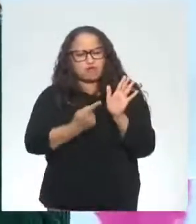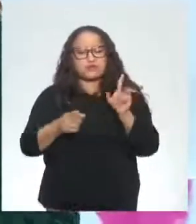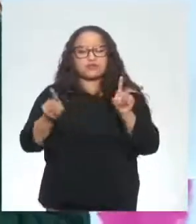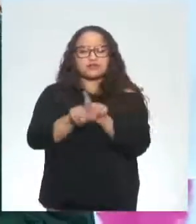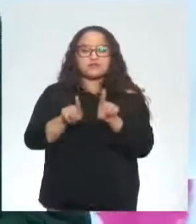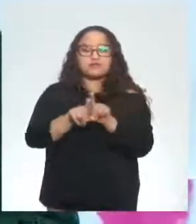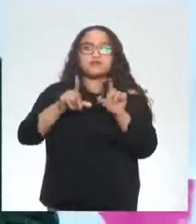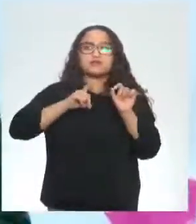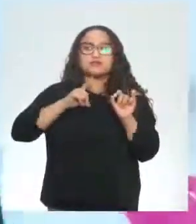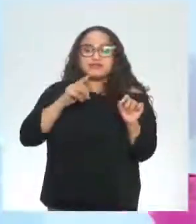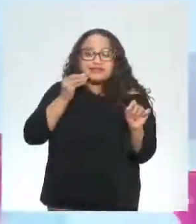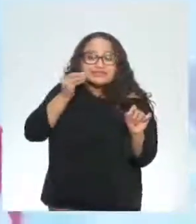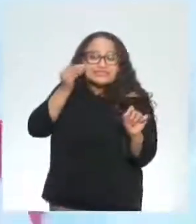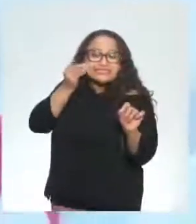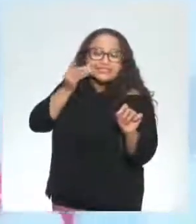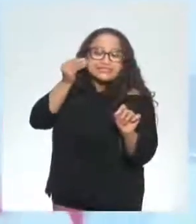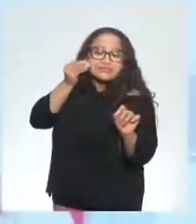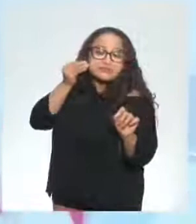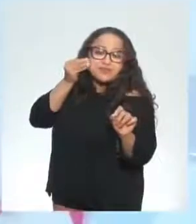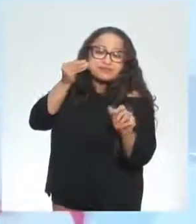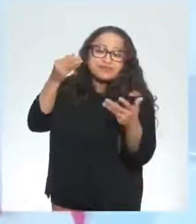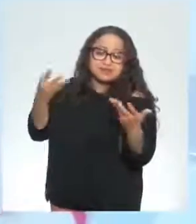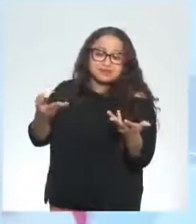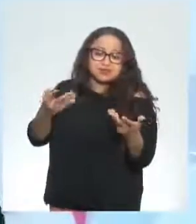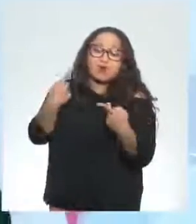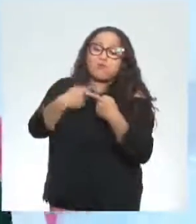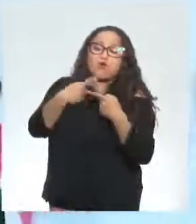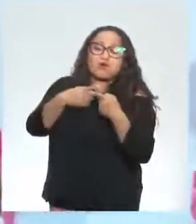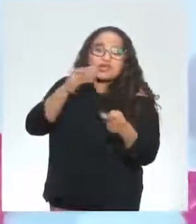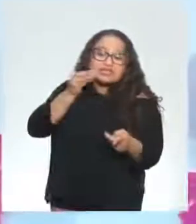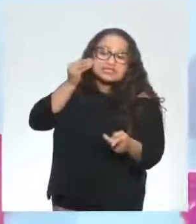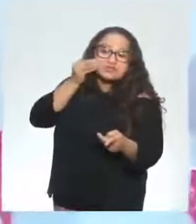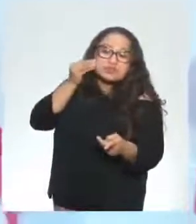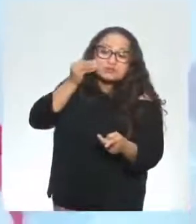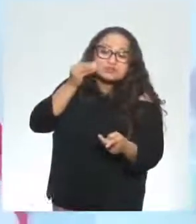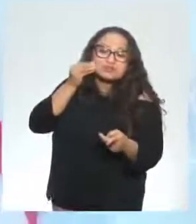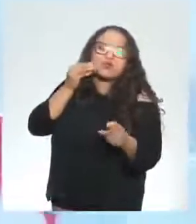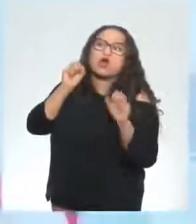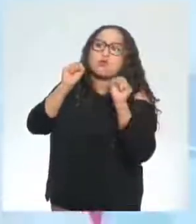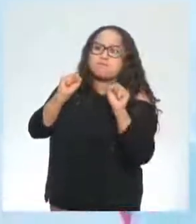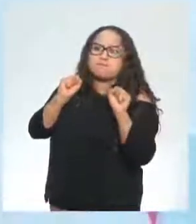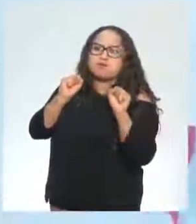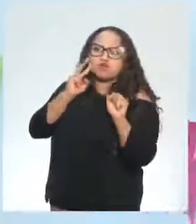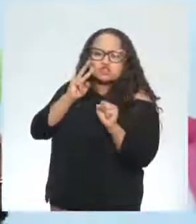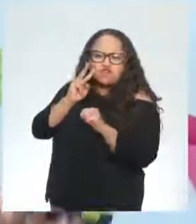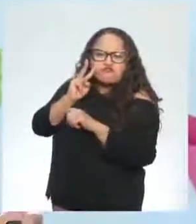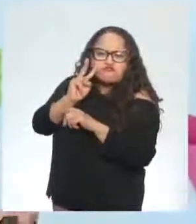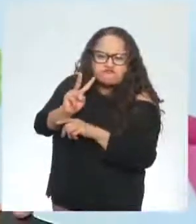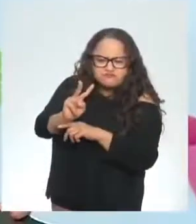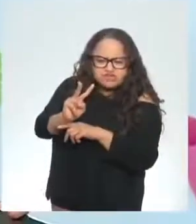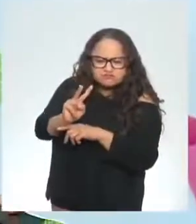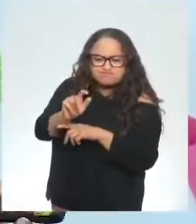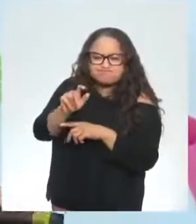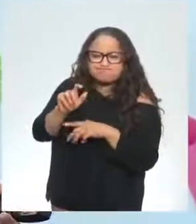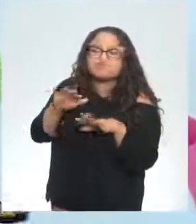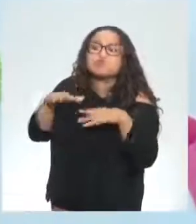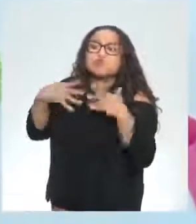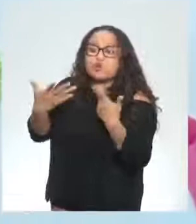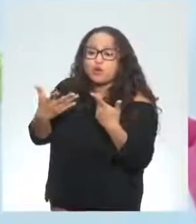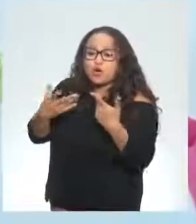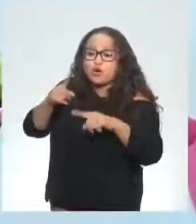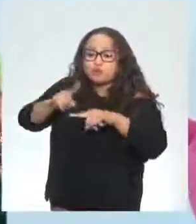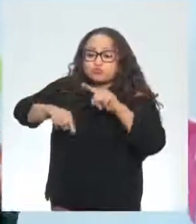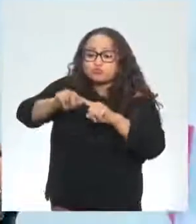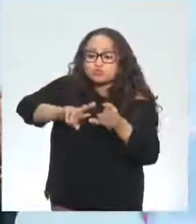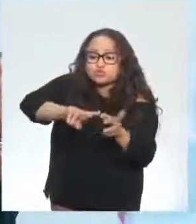de experimentação. Por que experimentação? Porque ele pode prever aí quais recursos, né, ele deve adotar. Né?